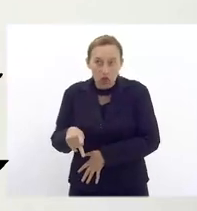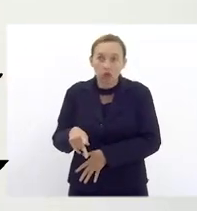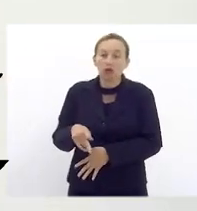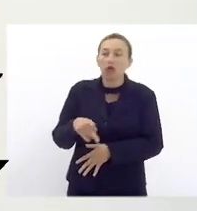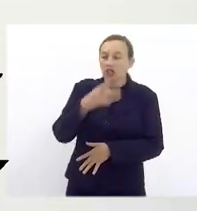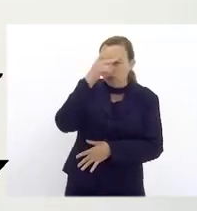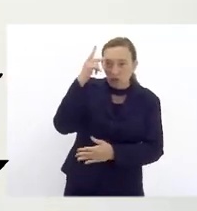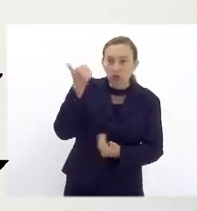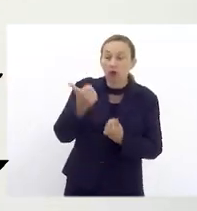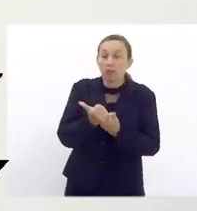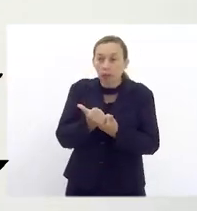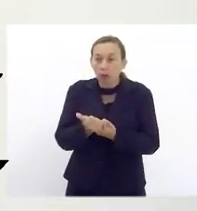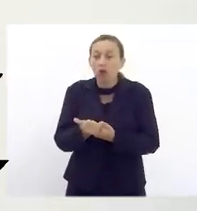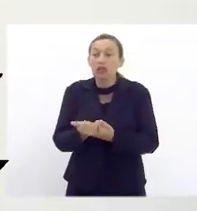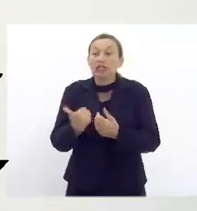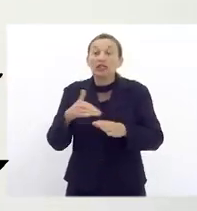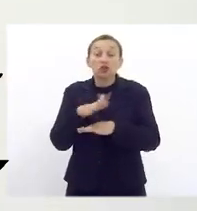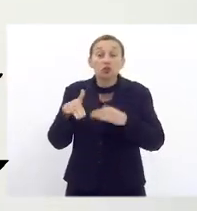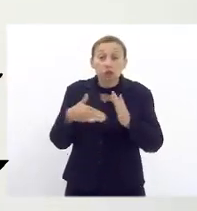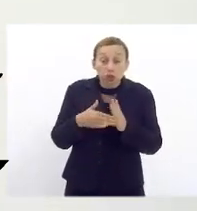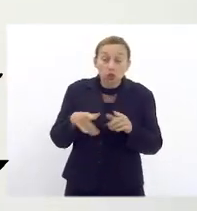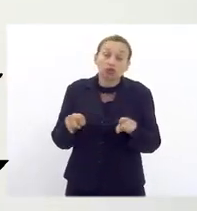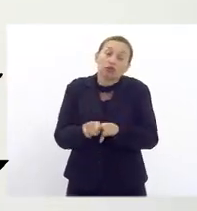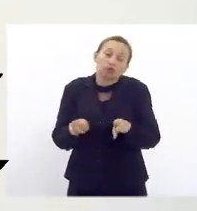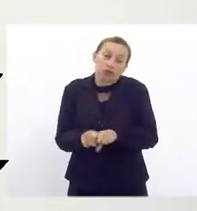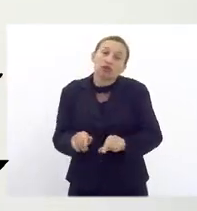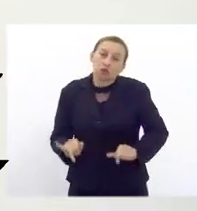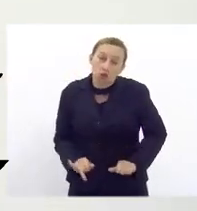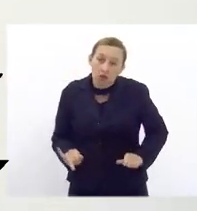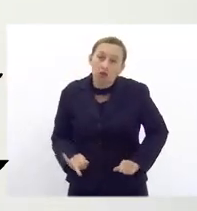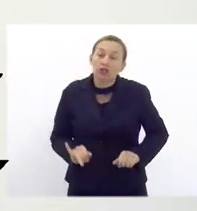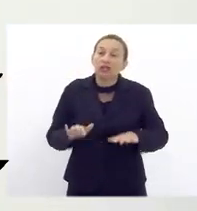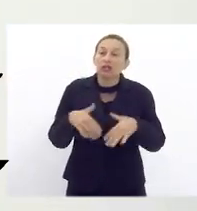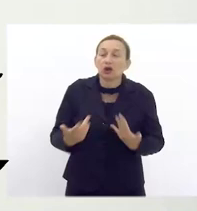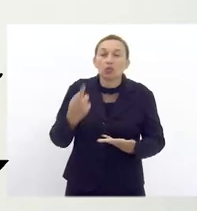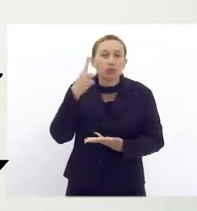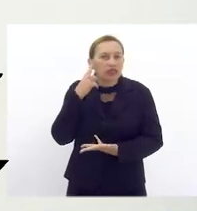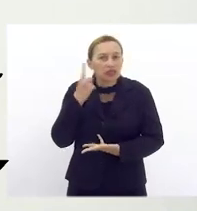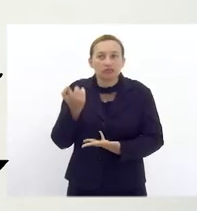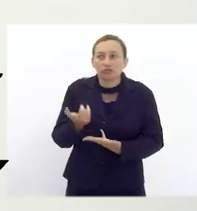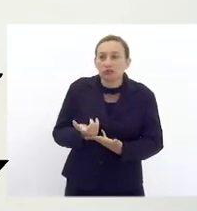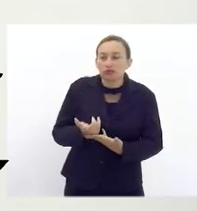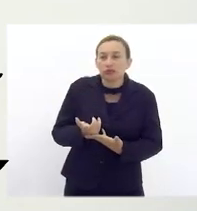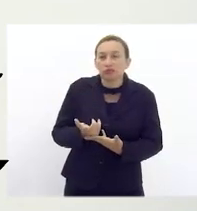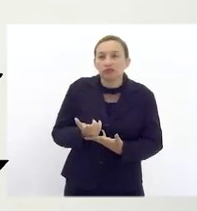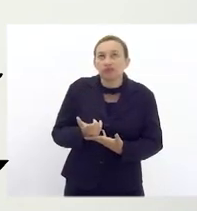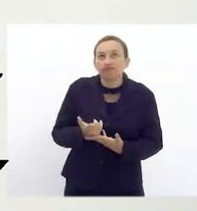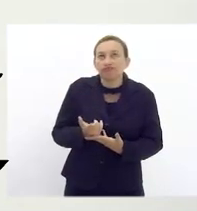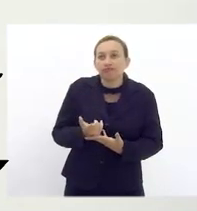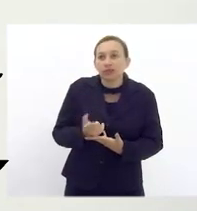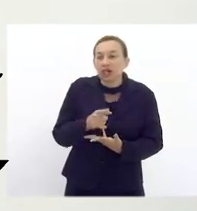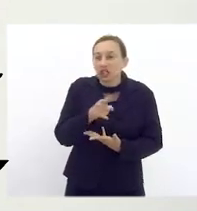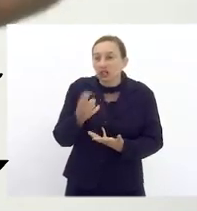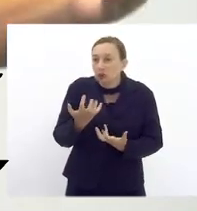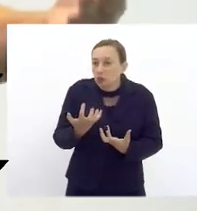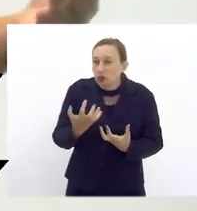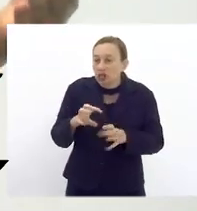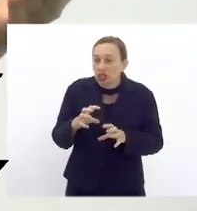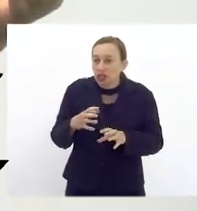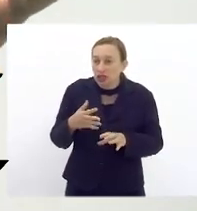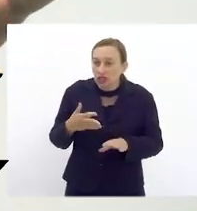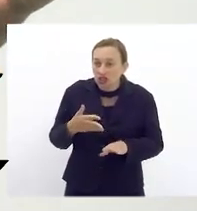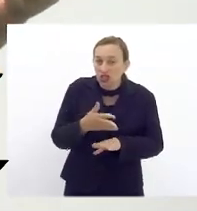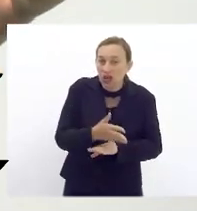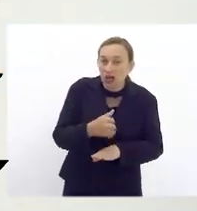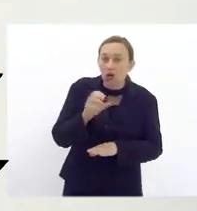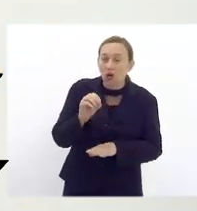de apoio enfim todos eles também sofrem esse caso e aí eu fiquei pensando assim talvez eles não queiram chegar até